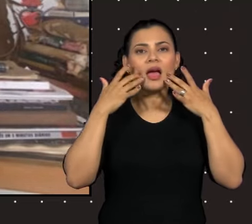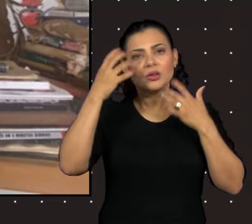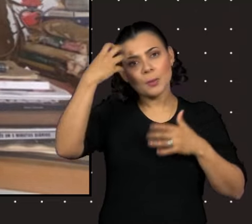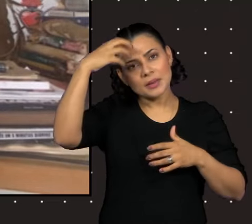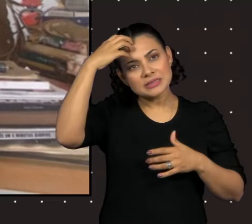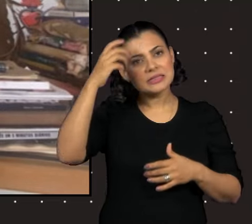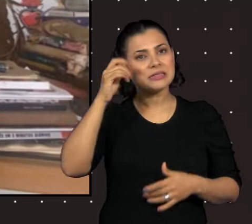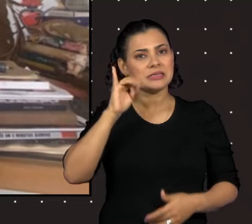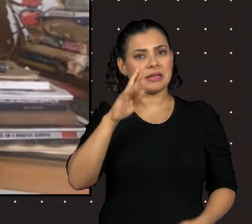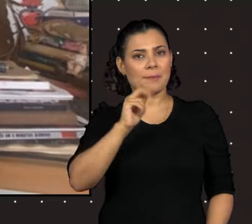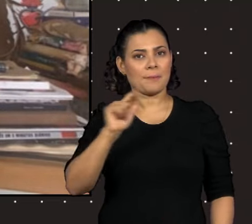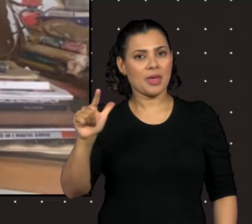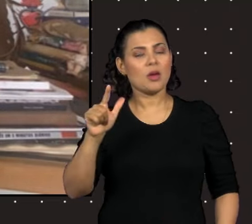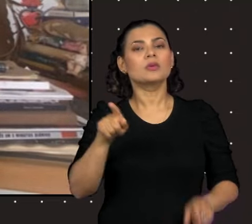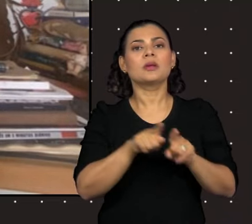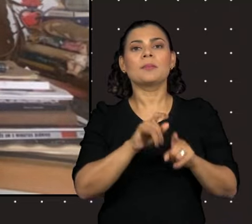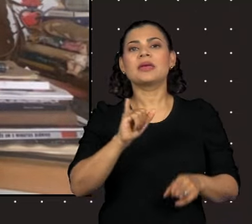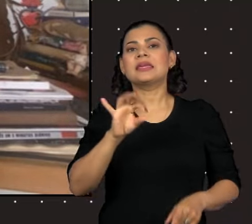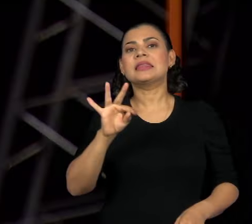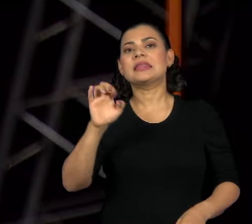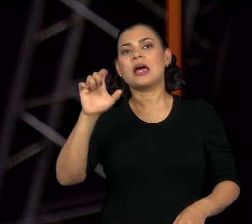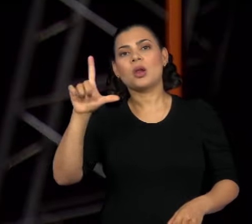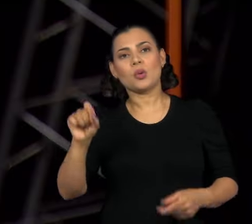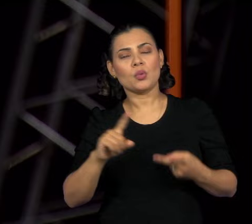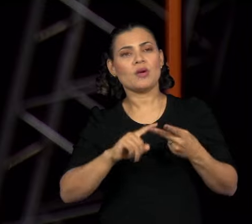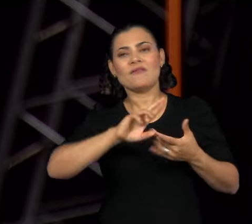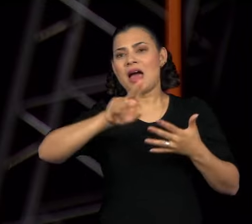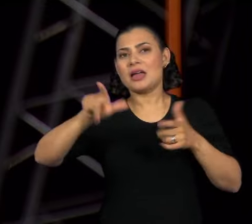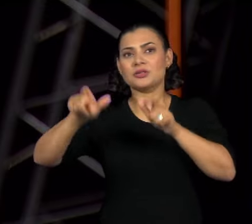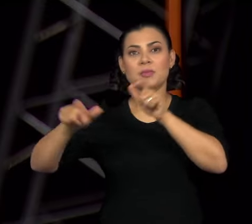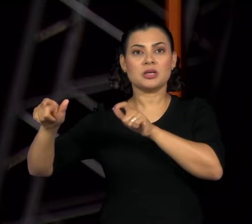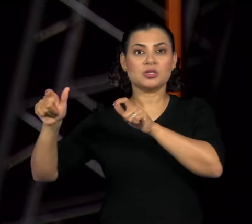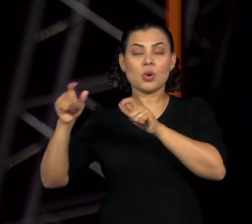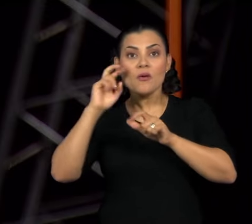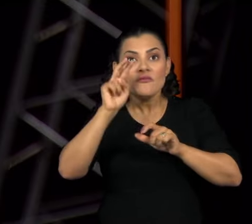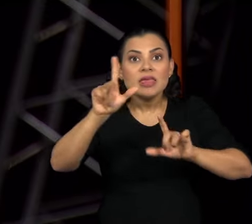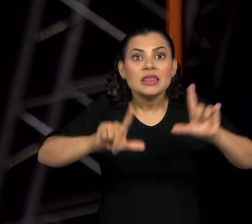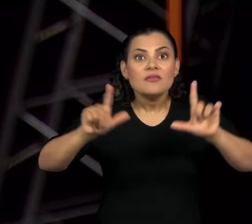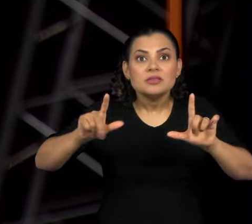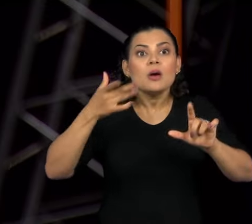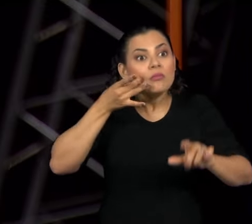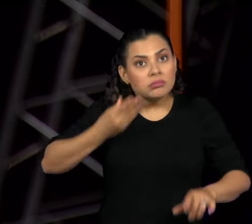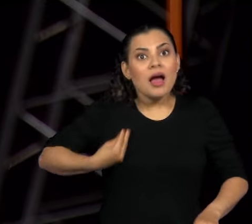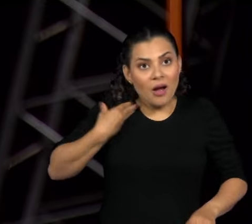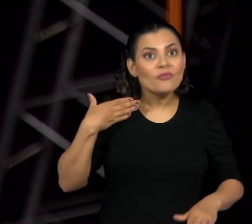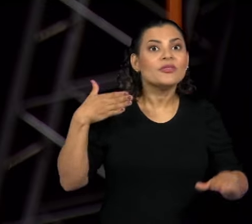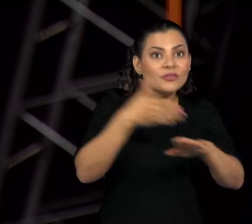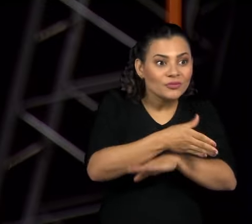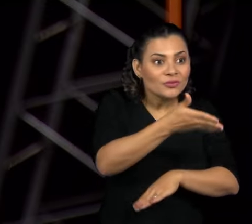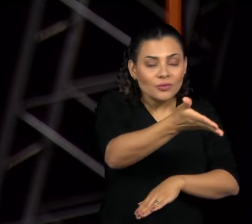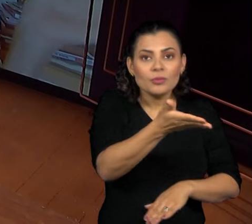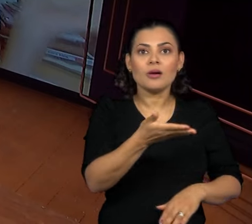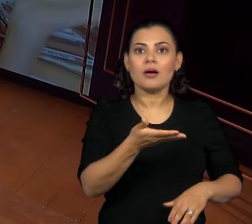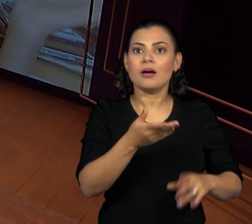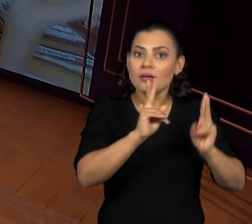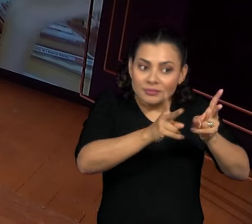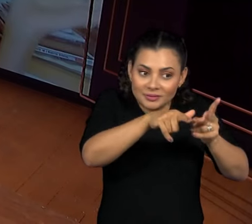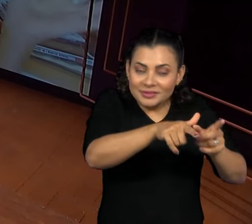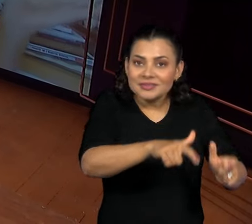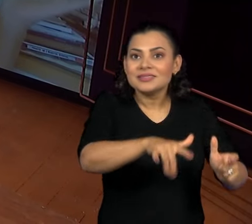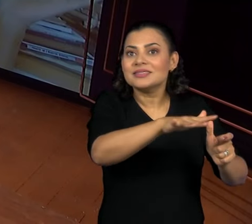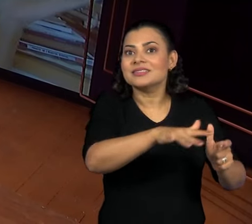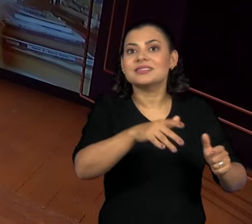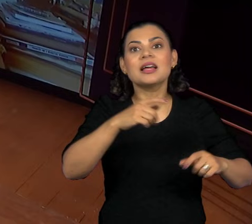Sérgio Brito, Ítalo Rossi passando... Então, as pessoas que eu via na televisão, de repente, estavam vendo assim da minha